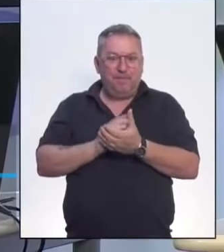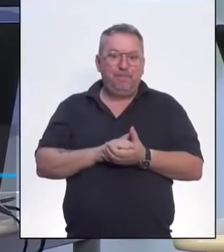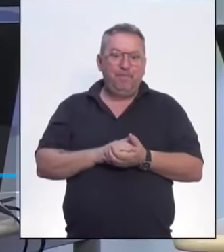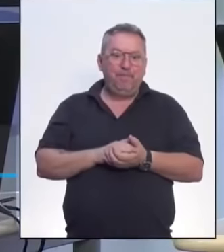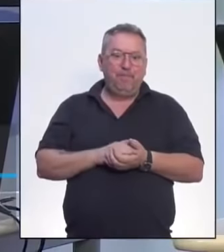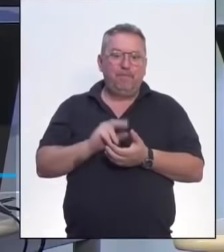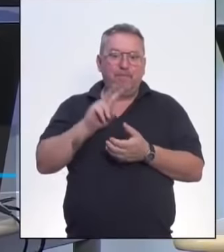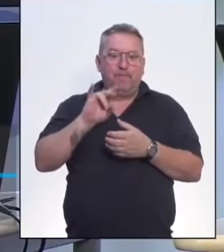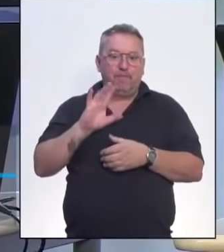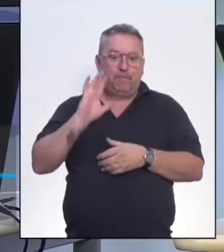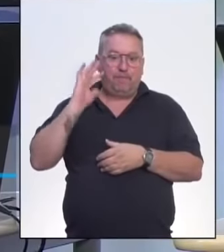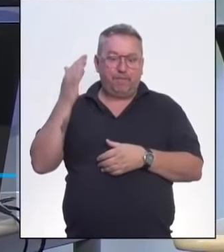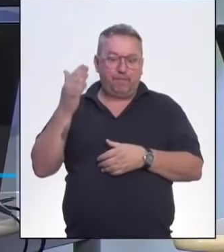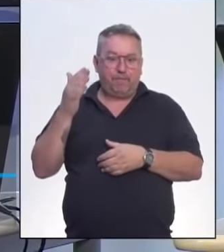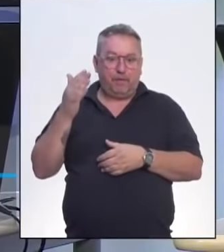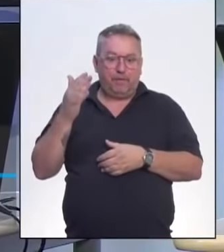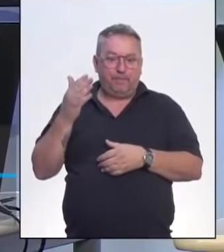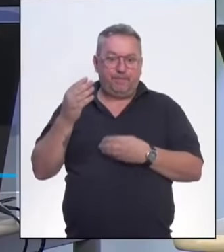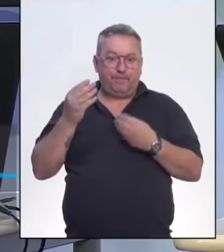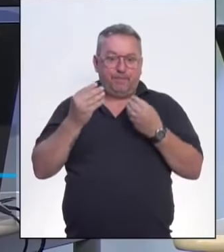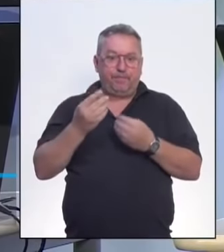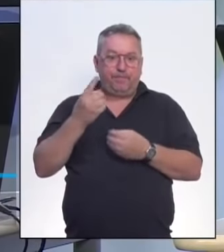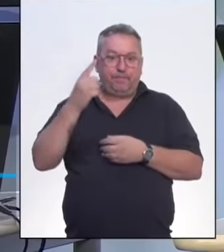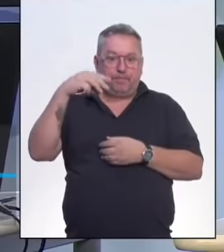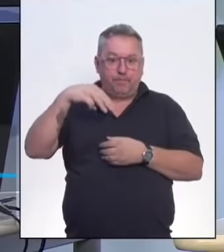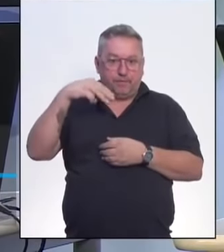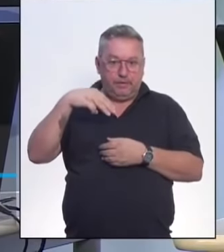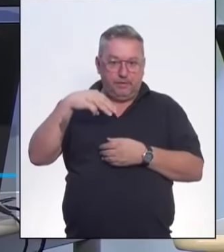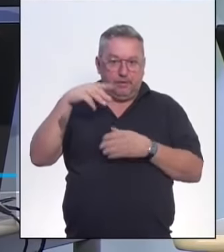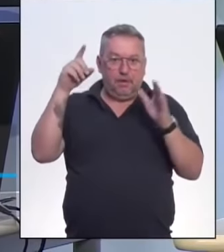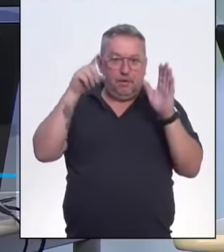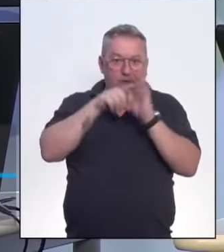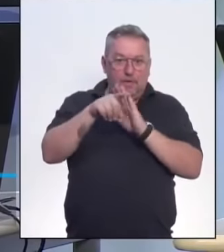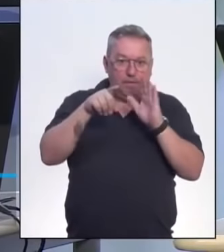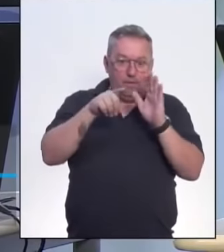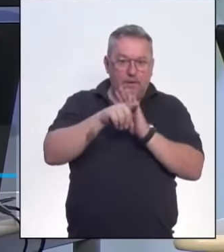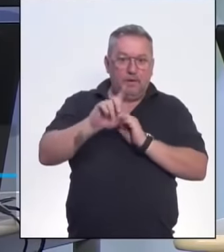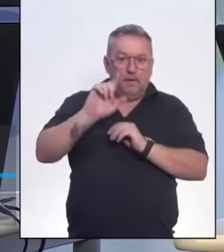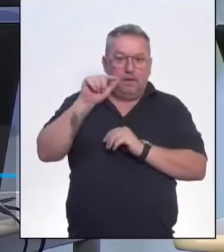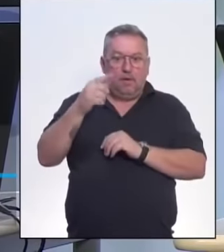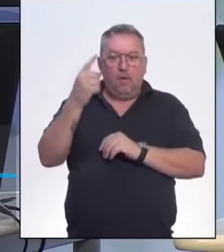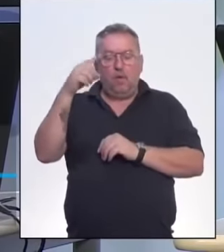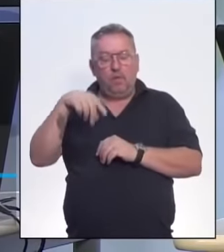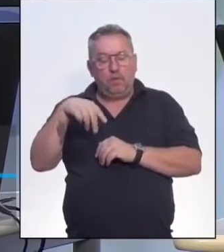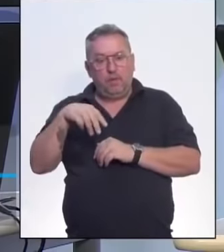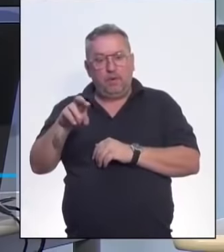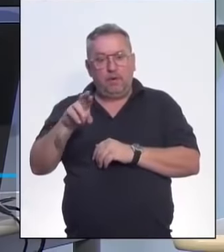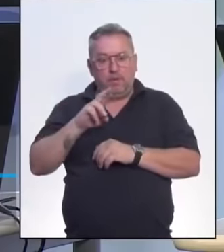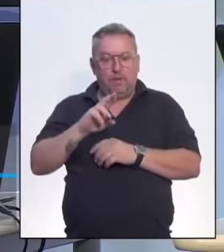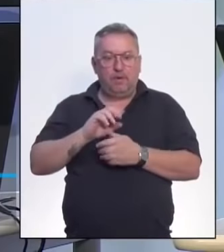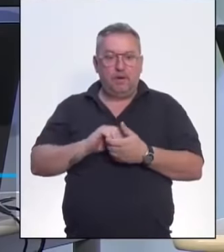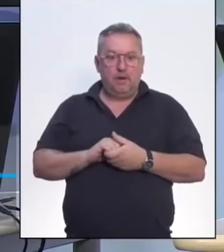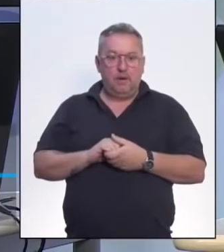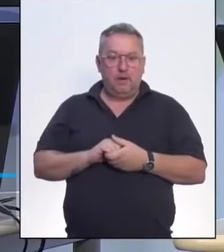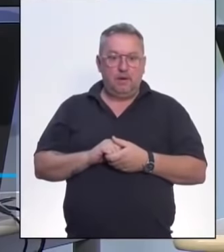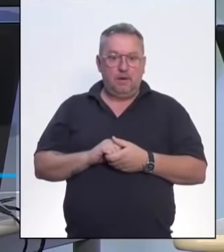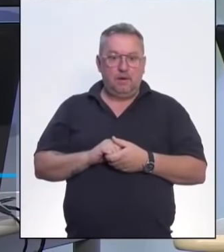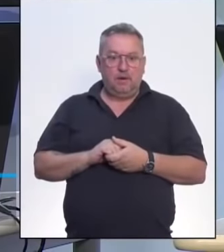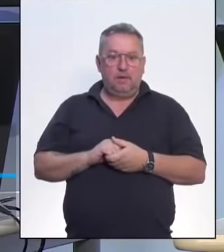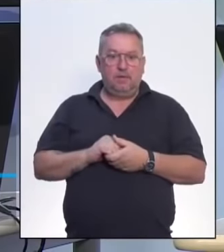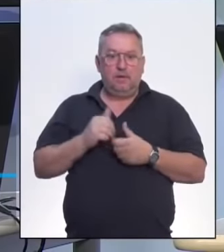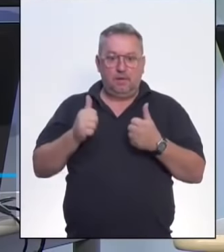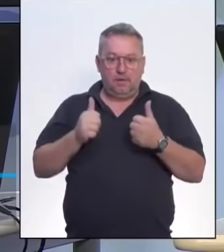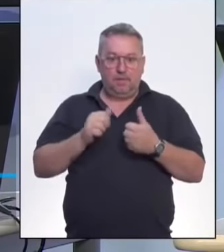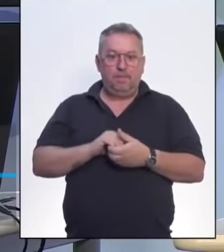que vai acontecer? O Gustavo vai deixar 1 minutinho a pergunta, e depois, em 1 minutinho, ele vai voltar no gráfico para você responder.